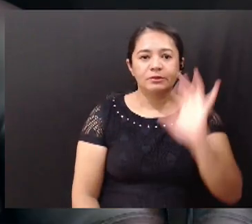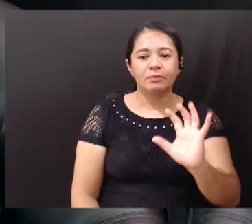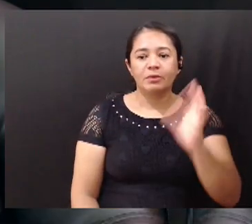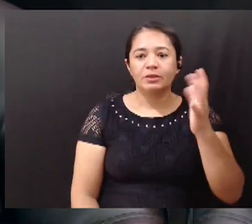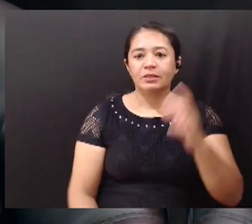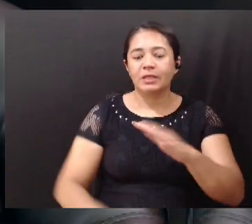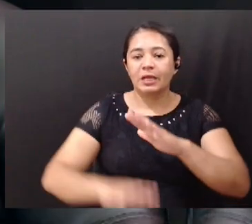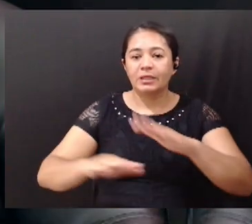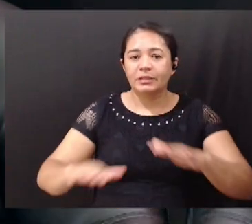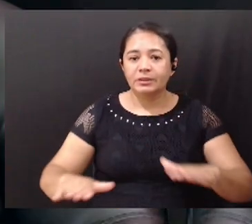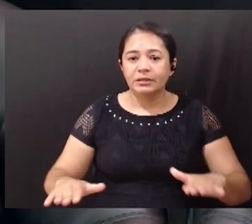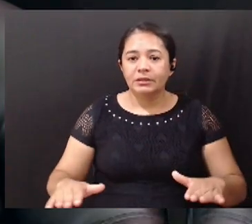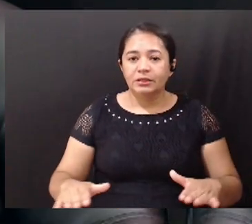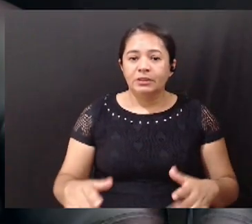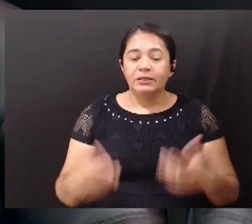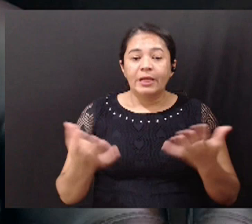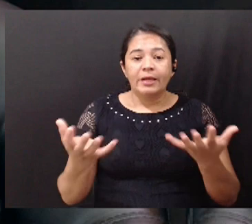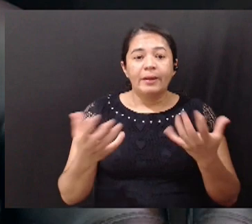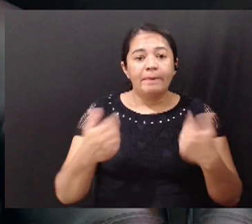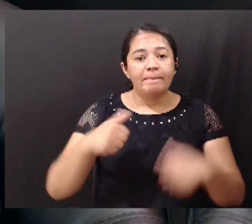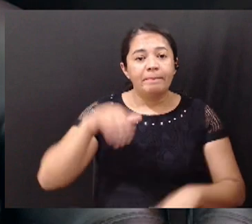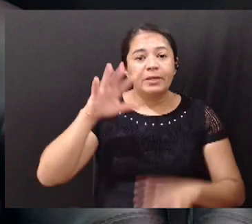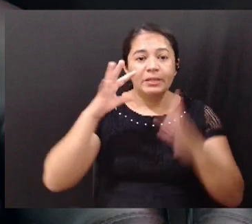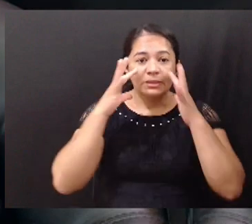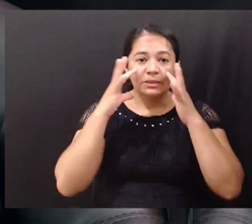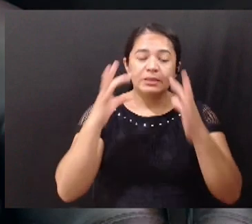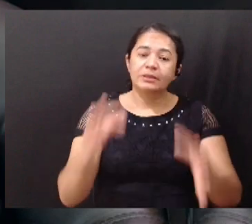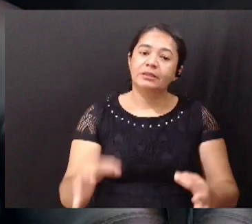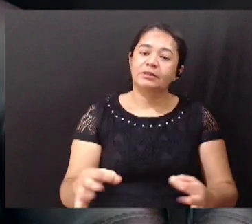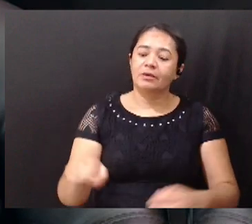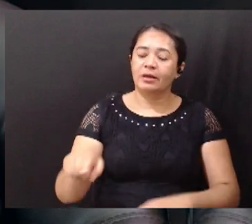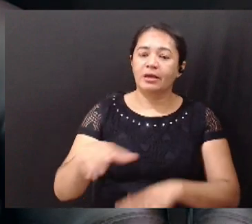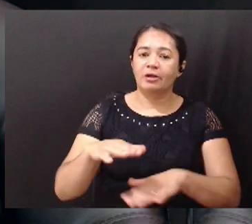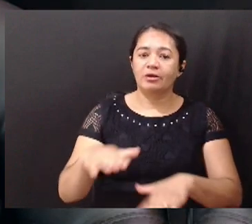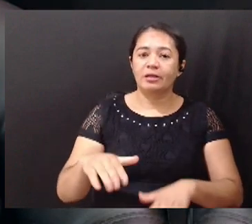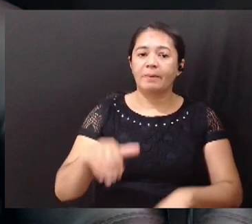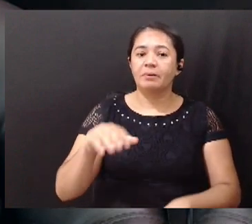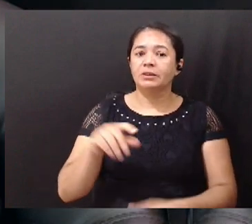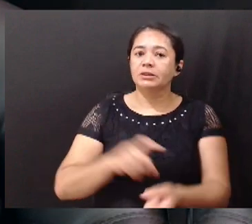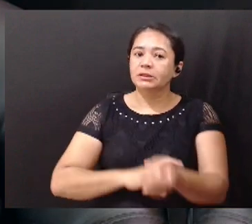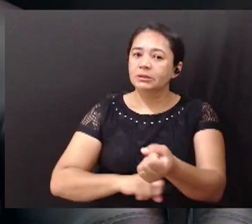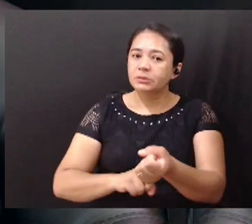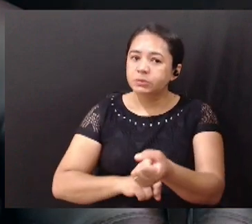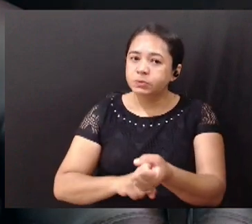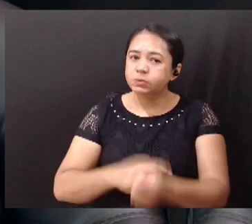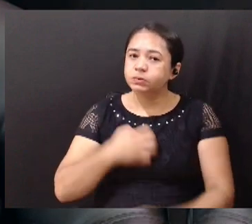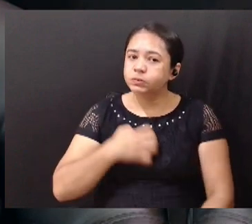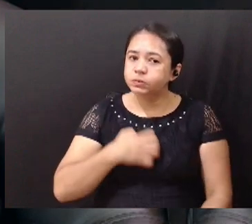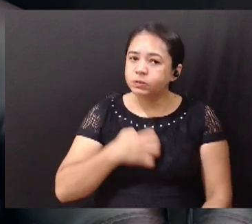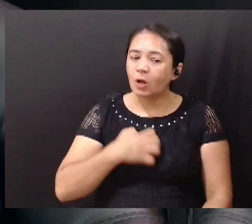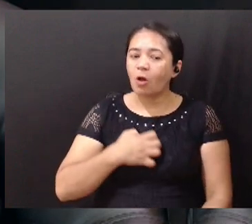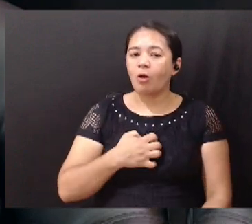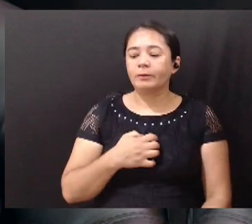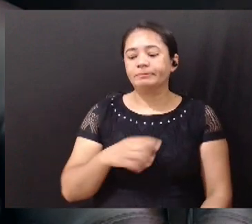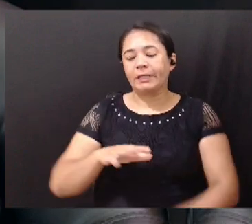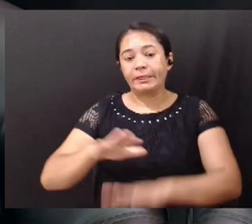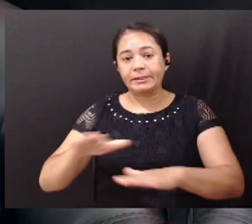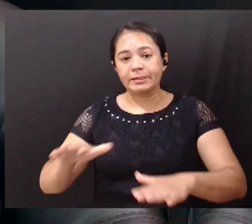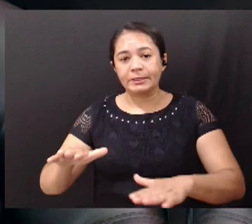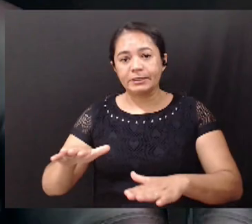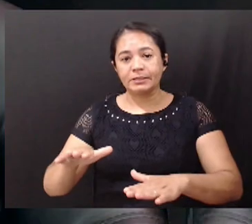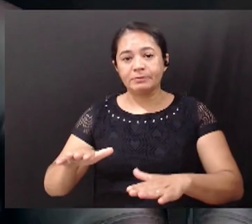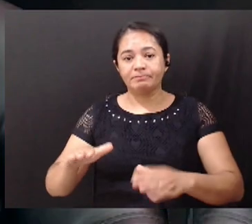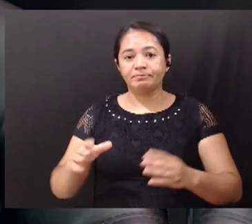mais atenção. Né? Ela vai começar a ficar mais irritada, ela vai começar a ficar mais